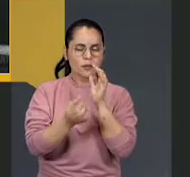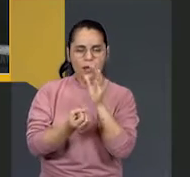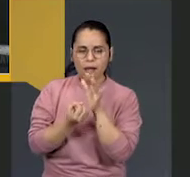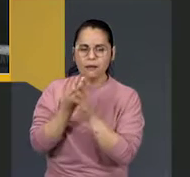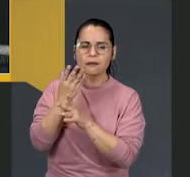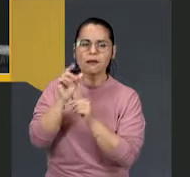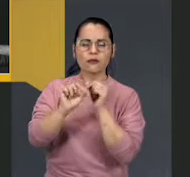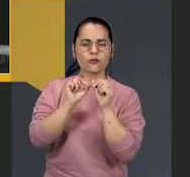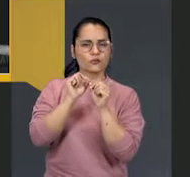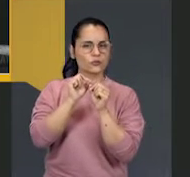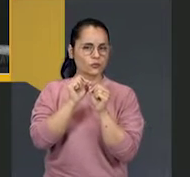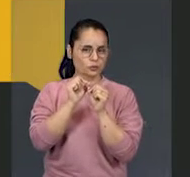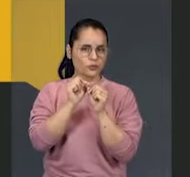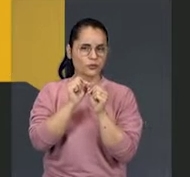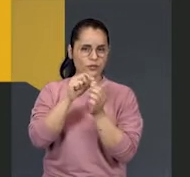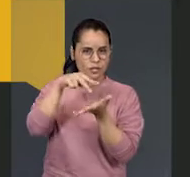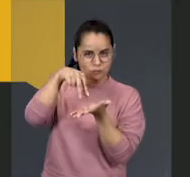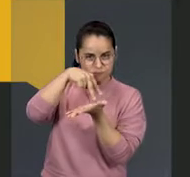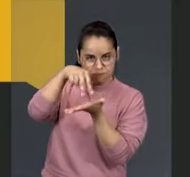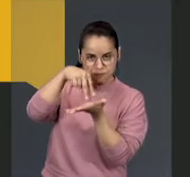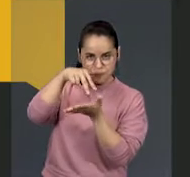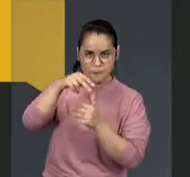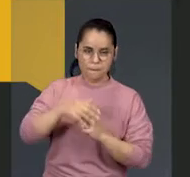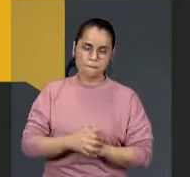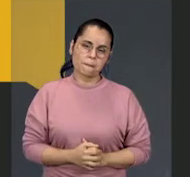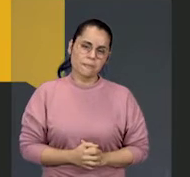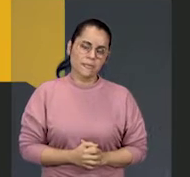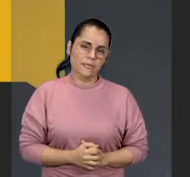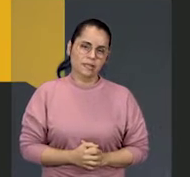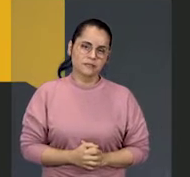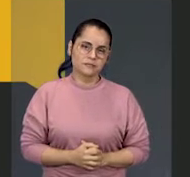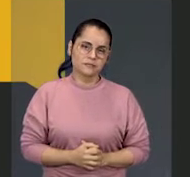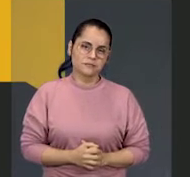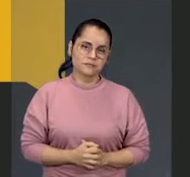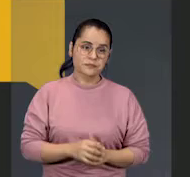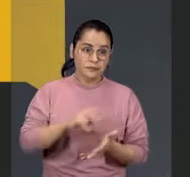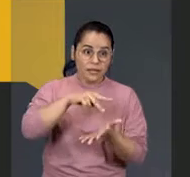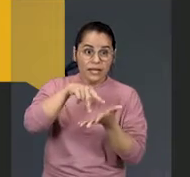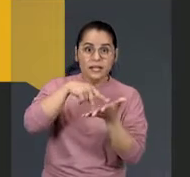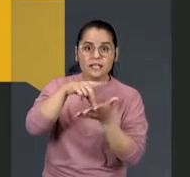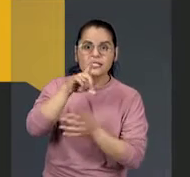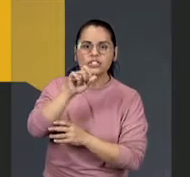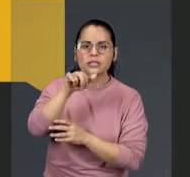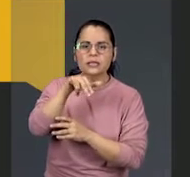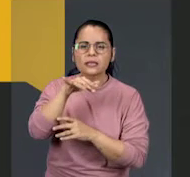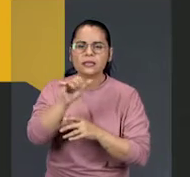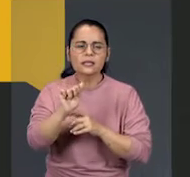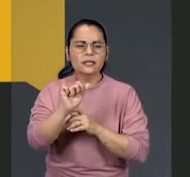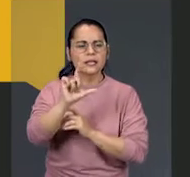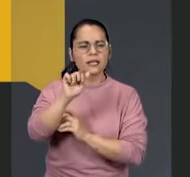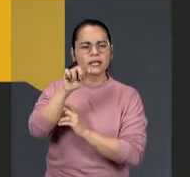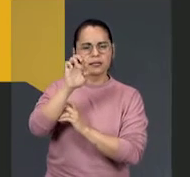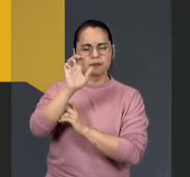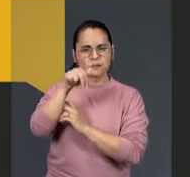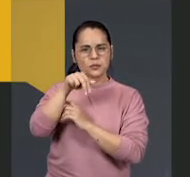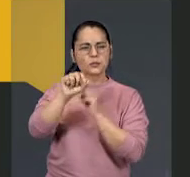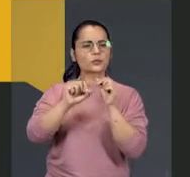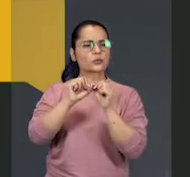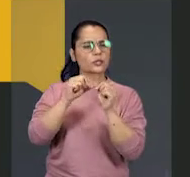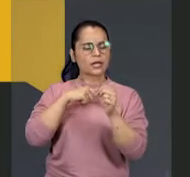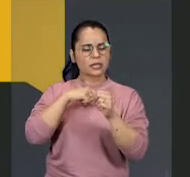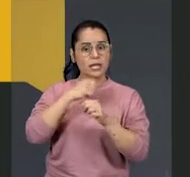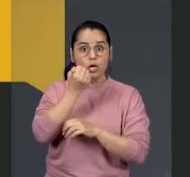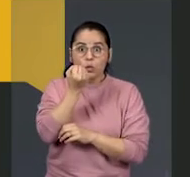criando uma coreografia. A dança dinâmica de Laban envolve